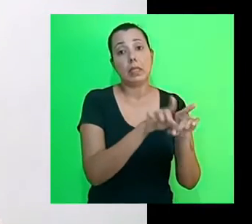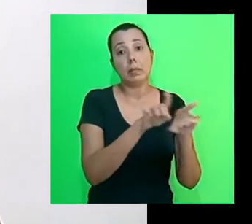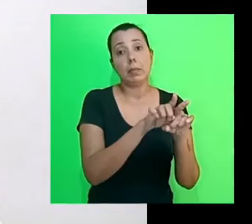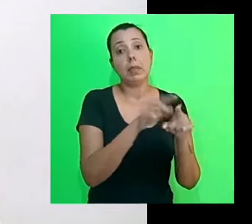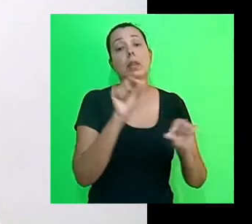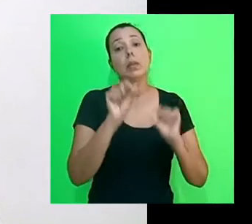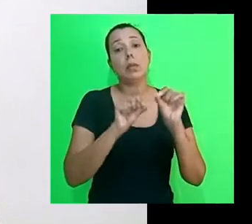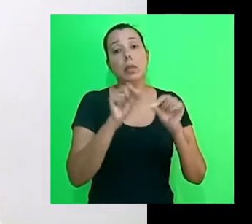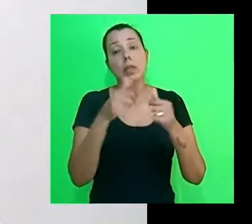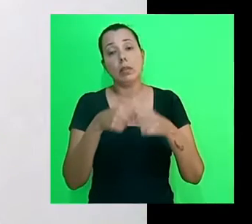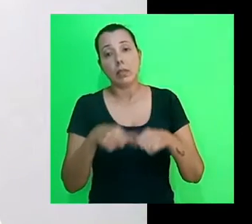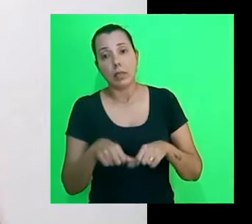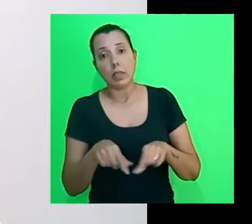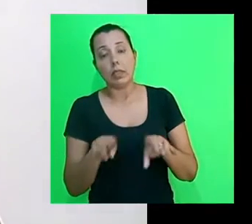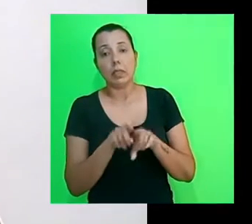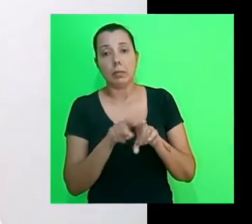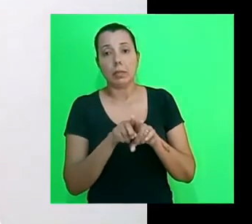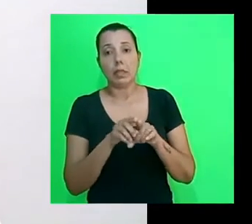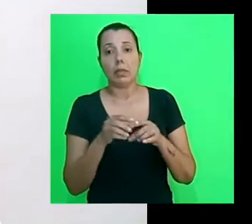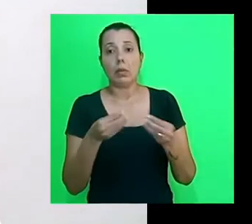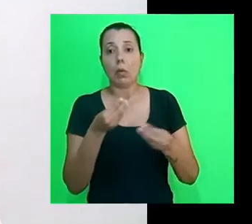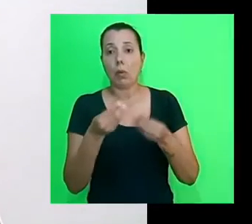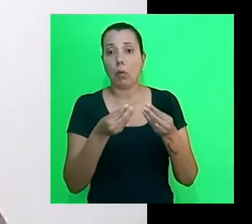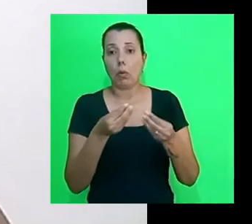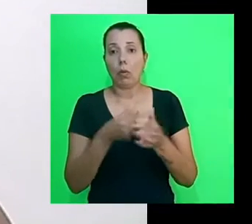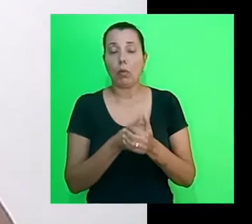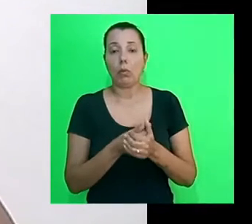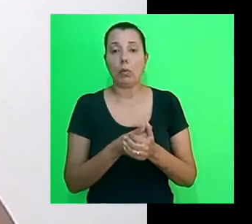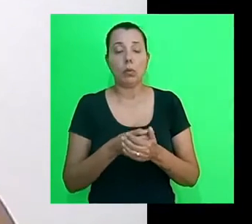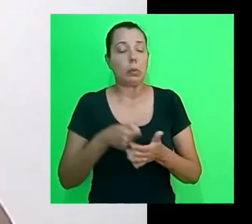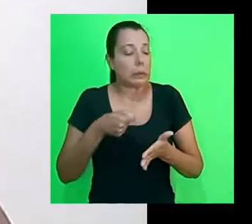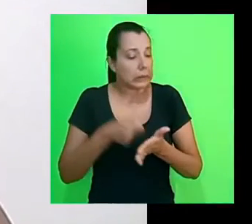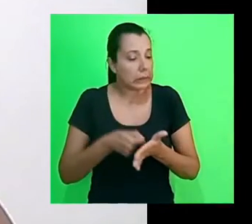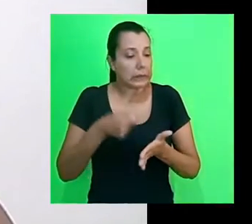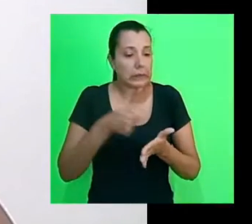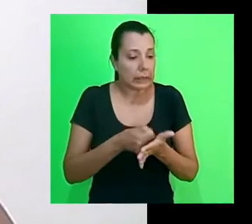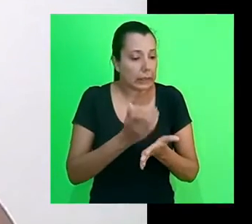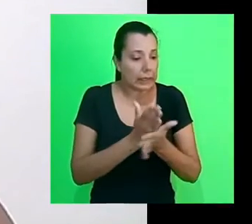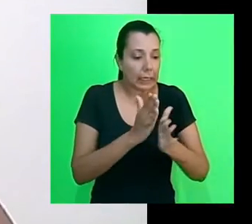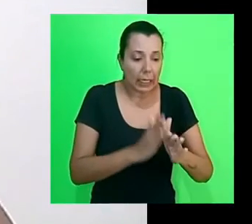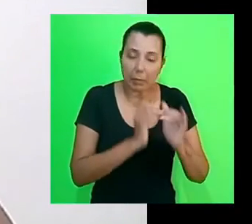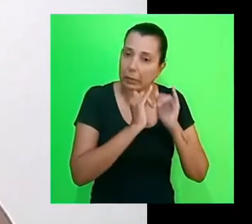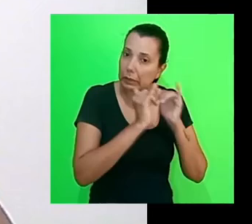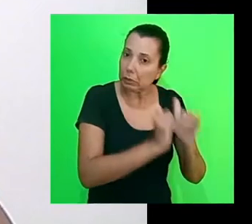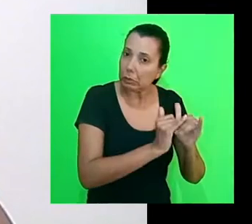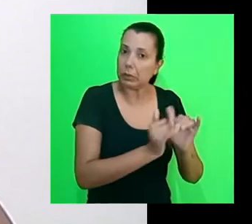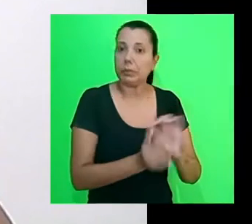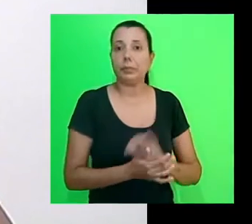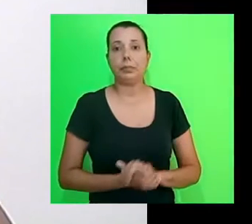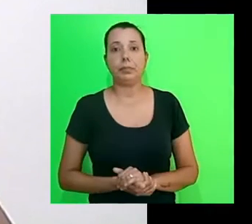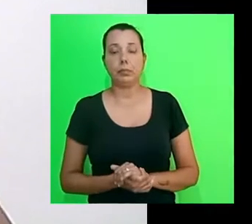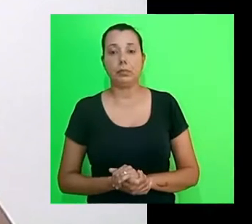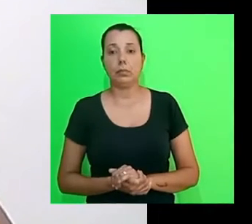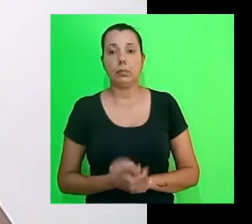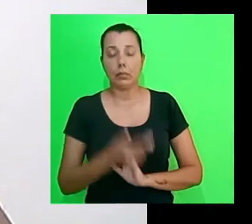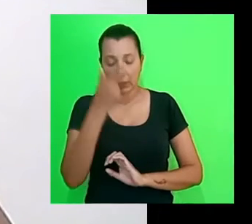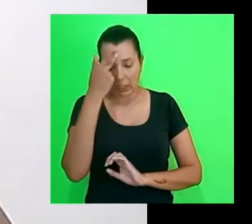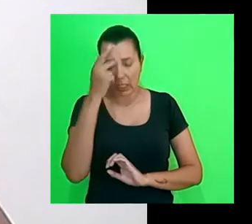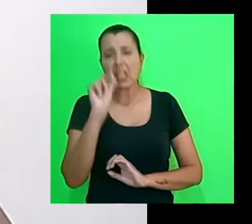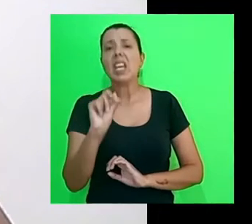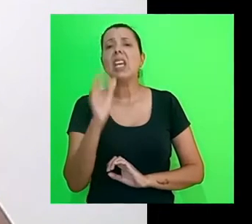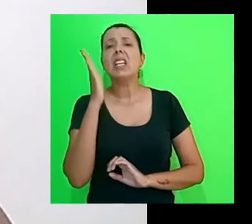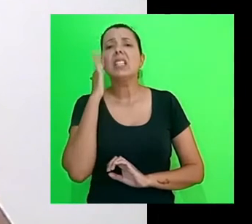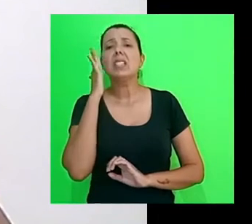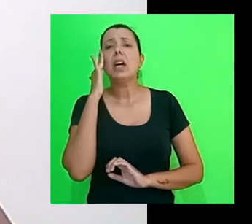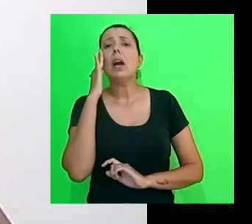todo mundo junto muito tempo, ela acabou denunciando. Eu me lembro que, aí, professor Ogami,